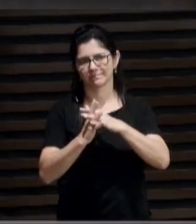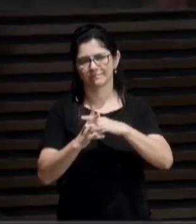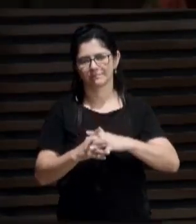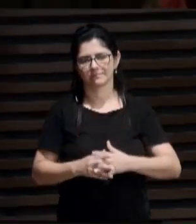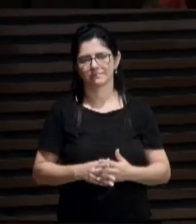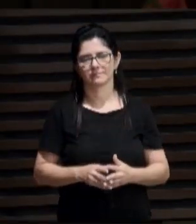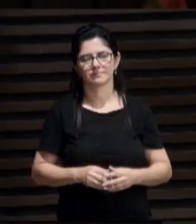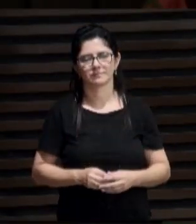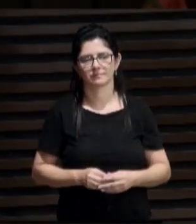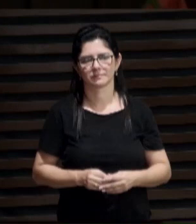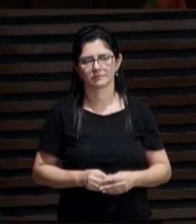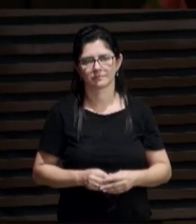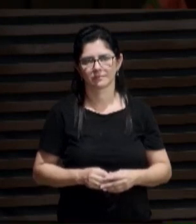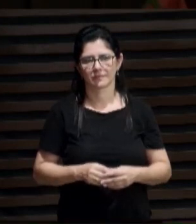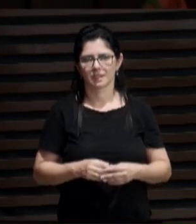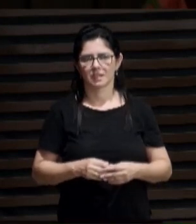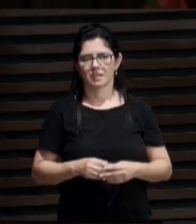nós dizermos algumas palavras,